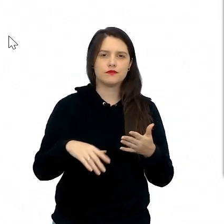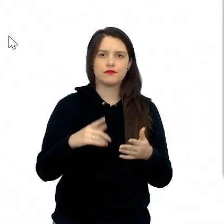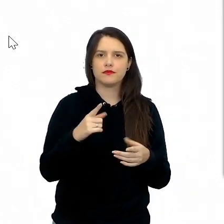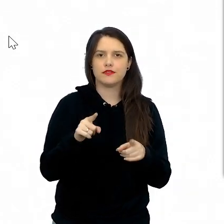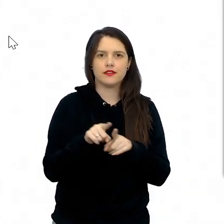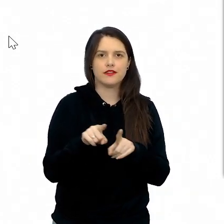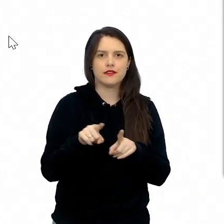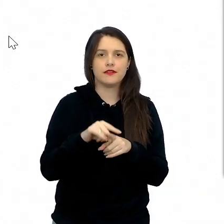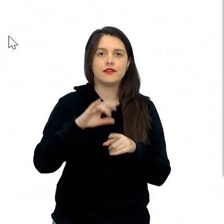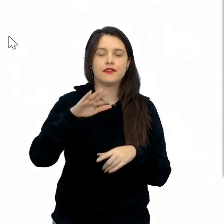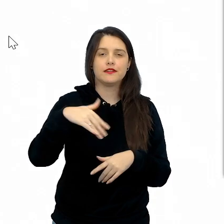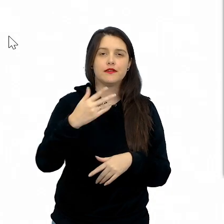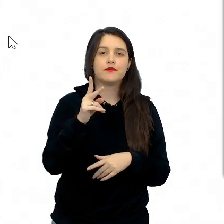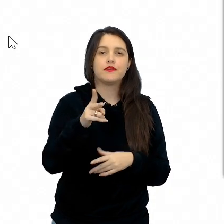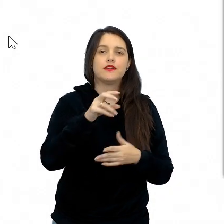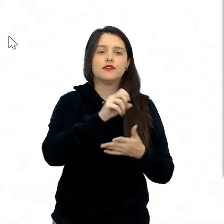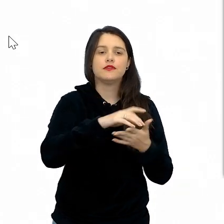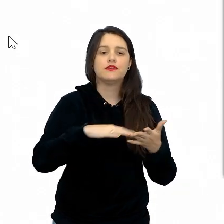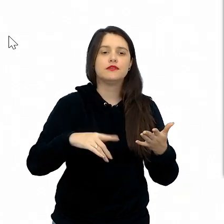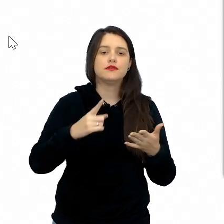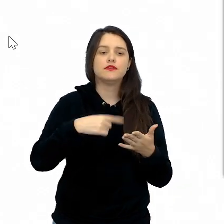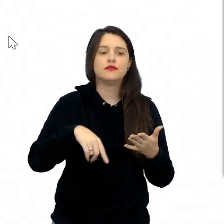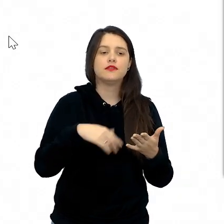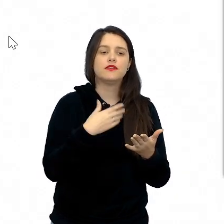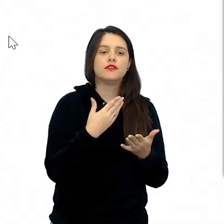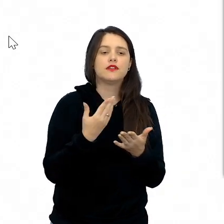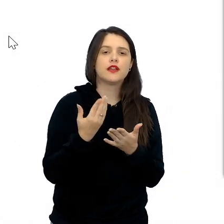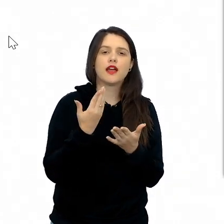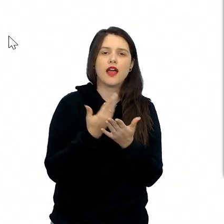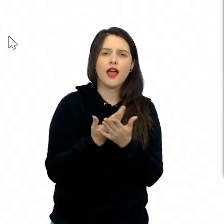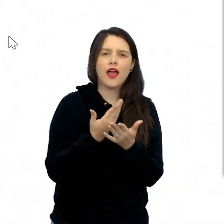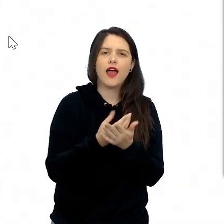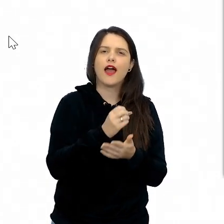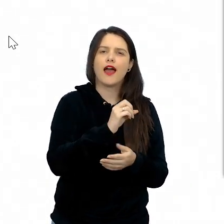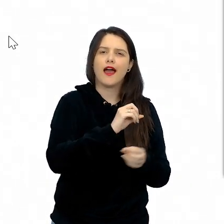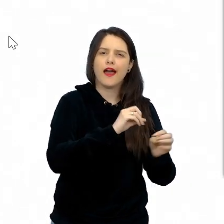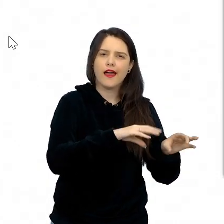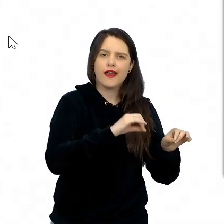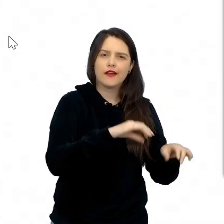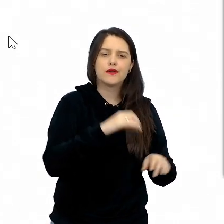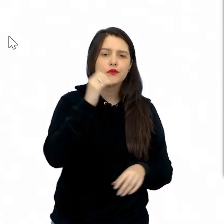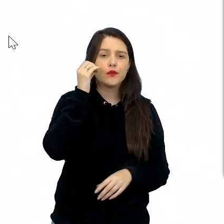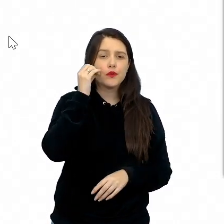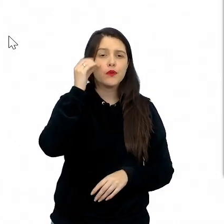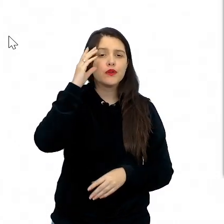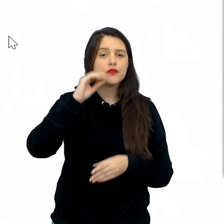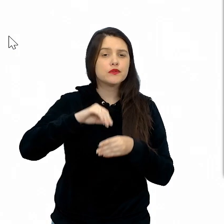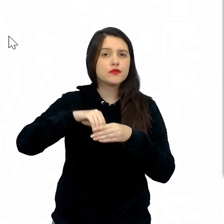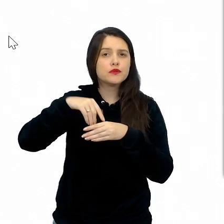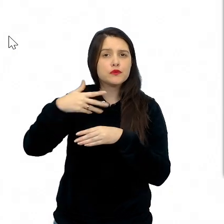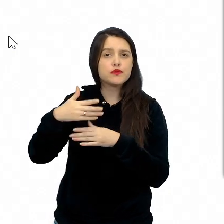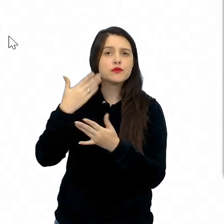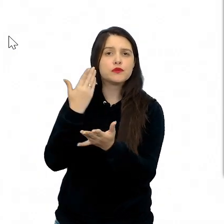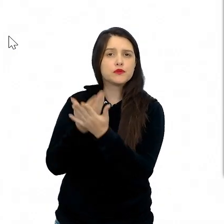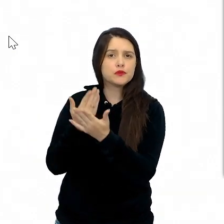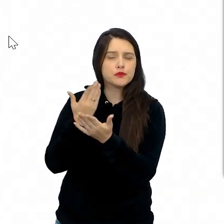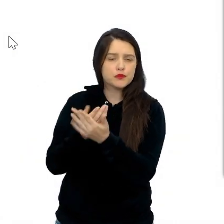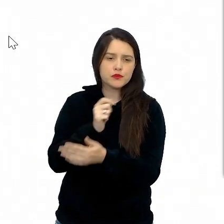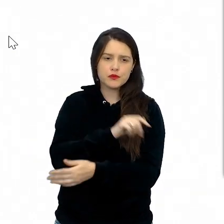Na sequência de atividade 6, que é a que nós estamos vendo hoje, a gente vai tratar do conhecimento do conteúdo e dos